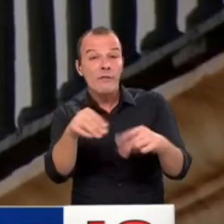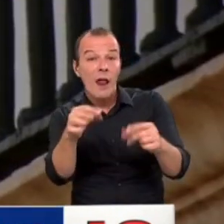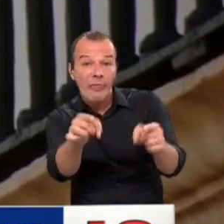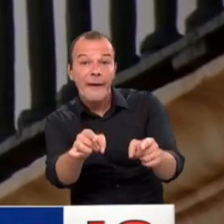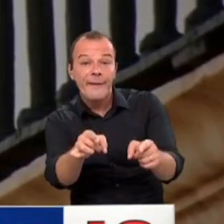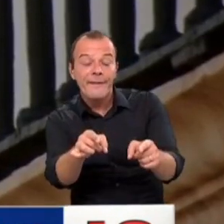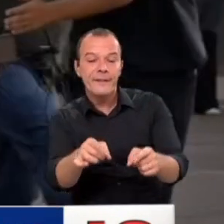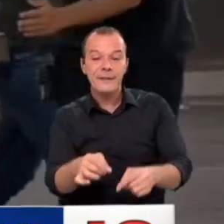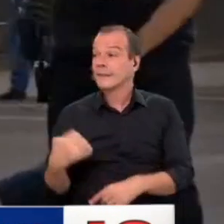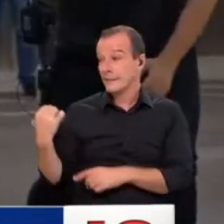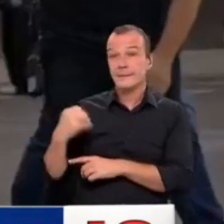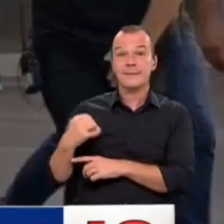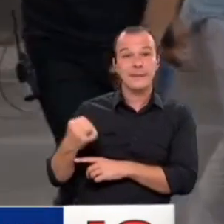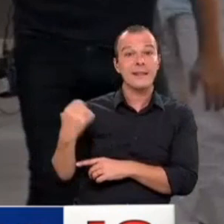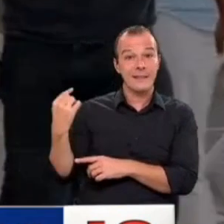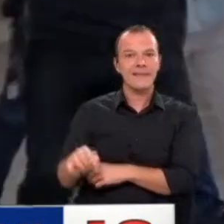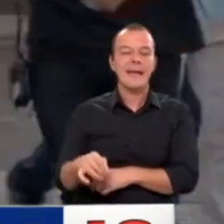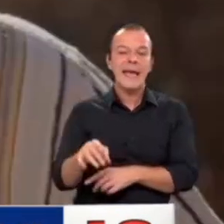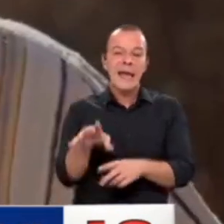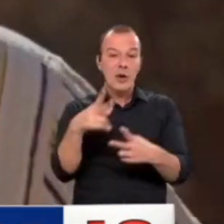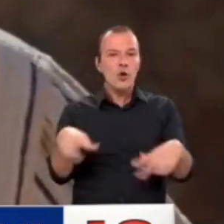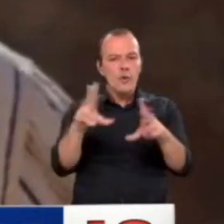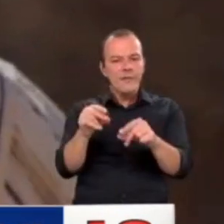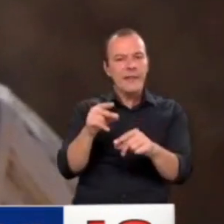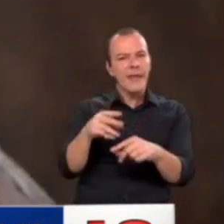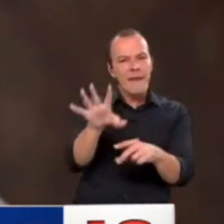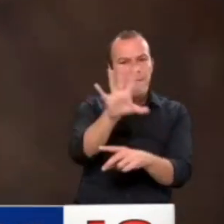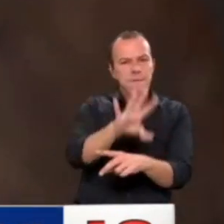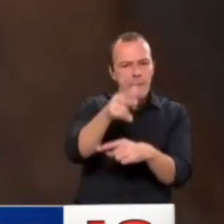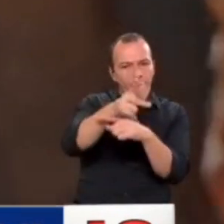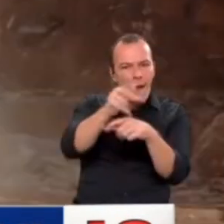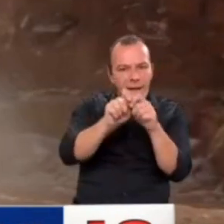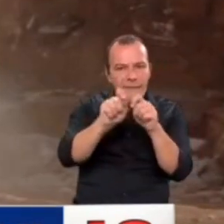Tenho. A novidade é o formato desta minissérie.